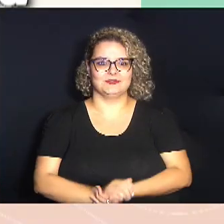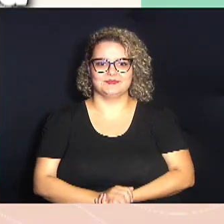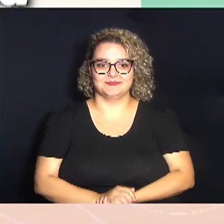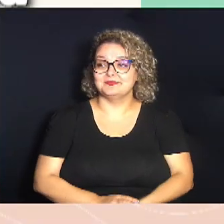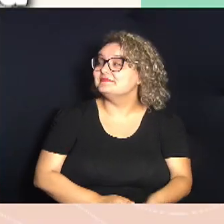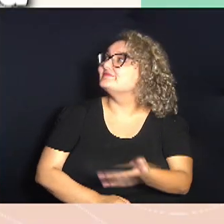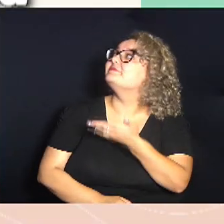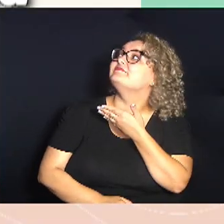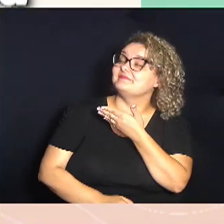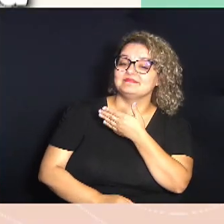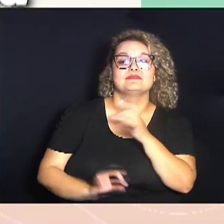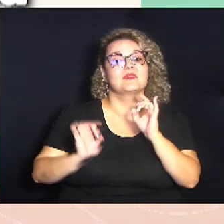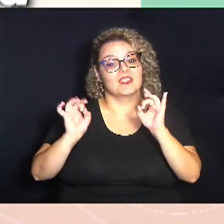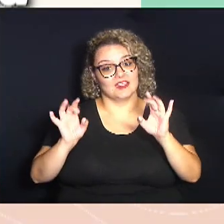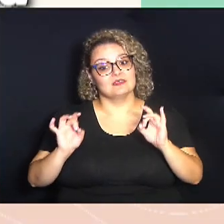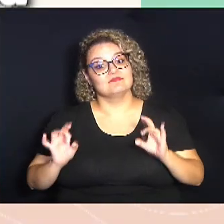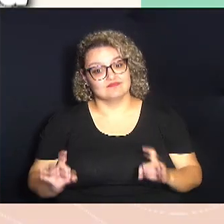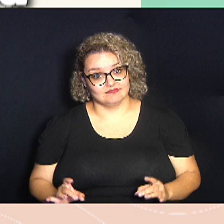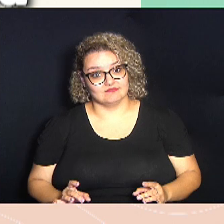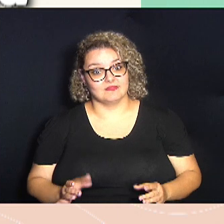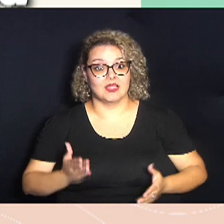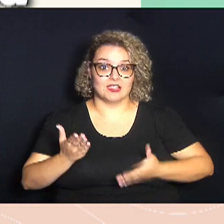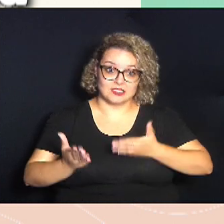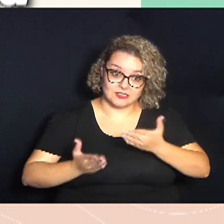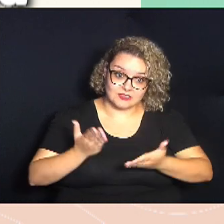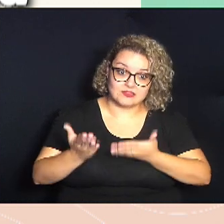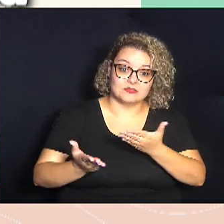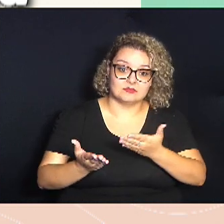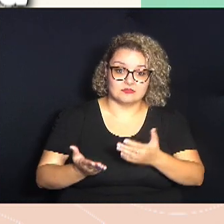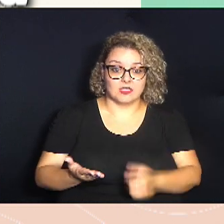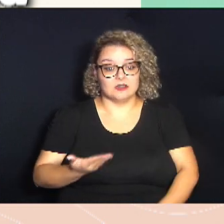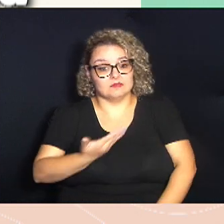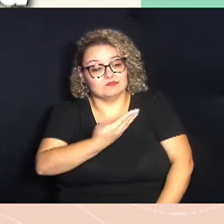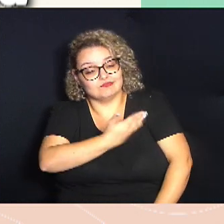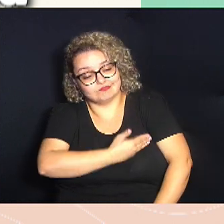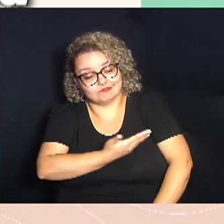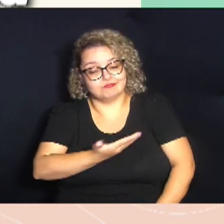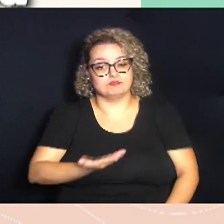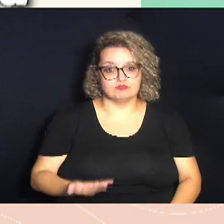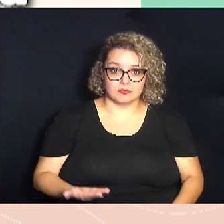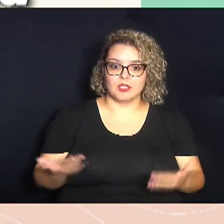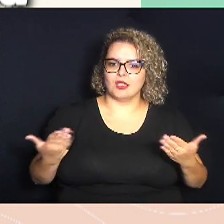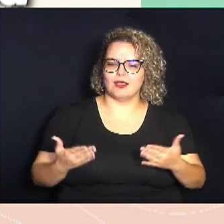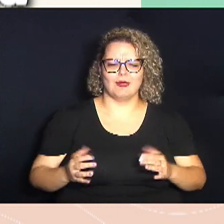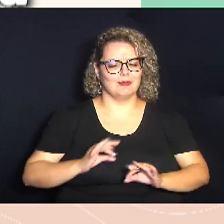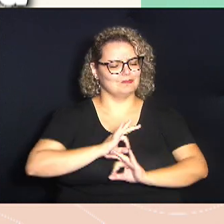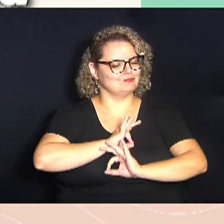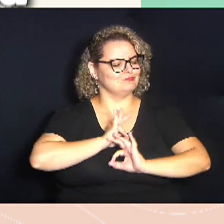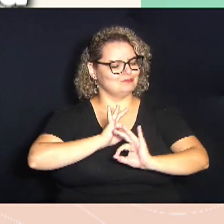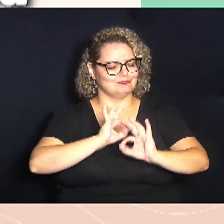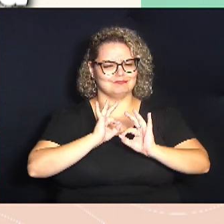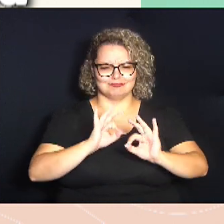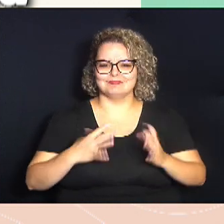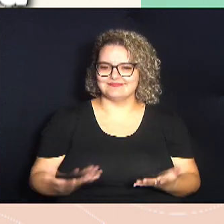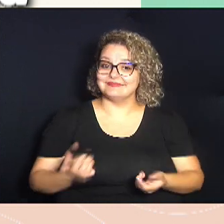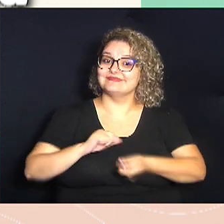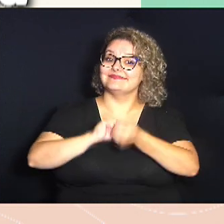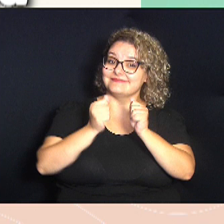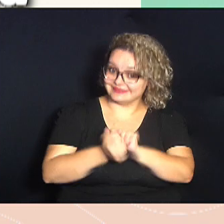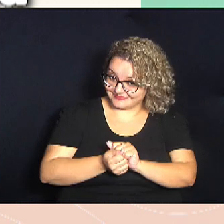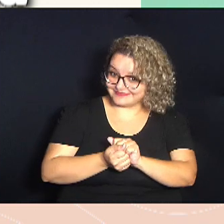é especial. Passou por um tratamento e amputação, mas agora está totalmente recuperada e